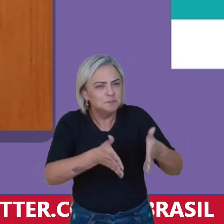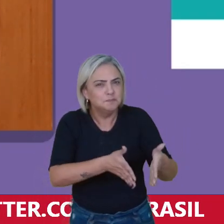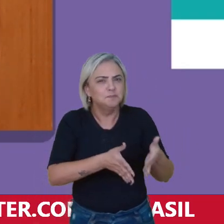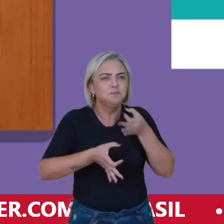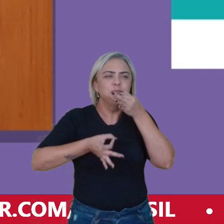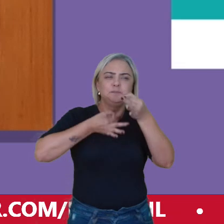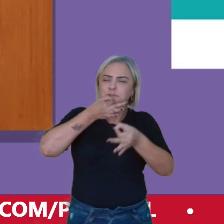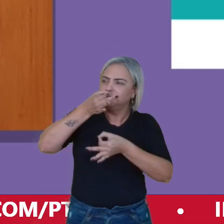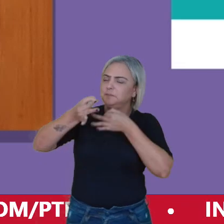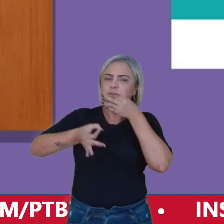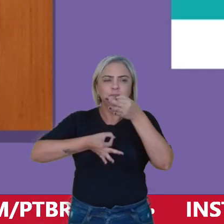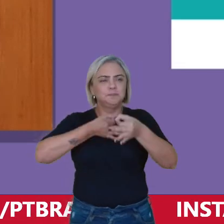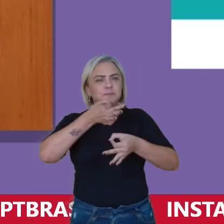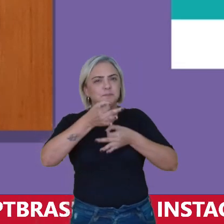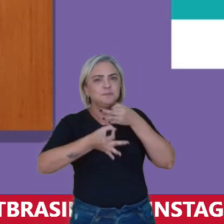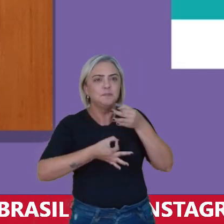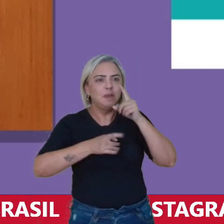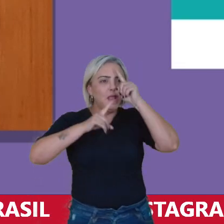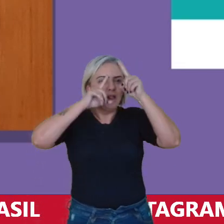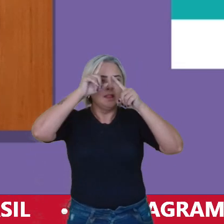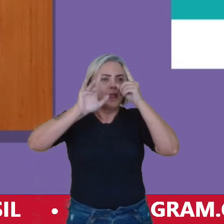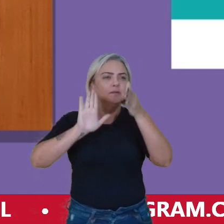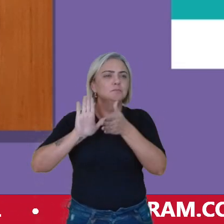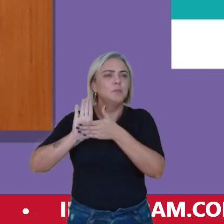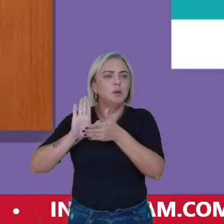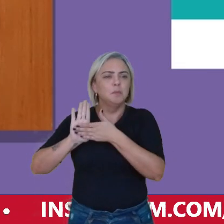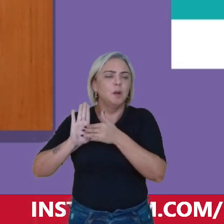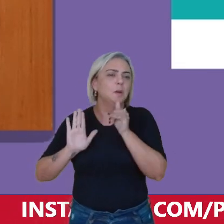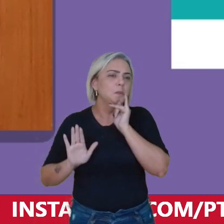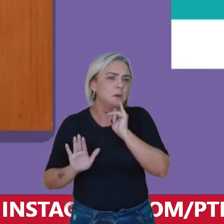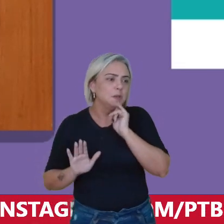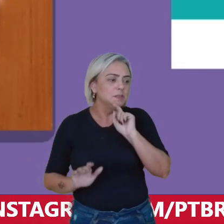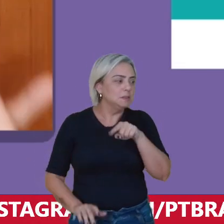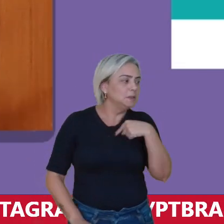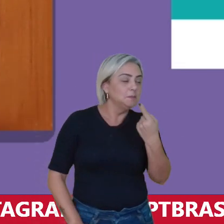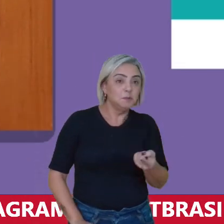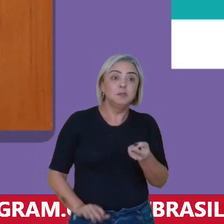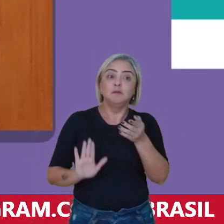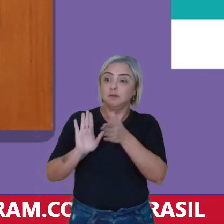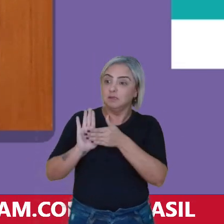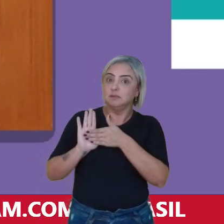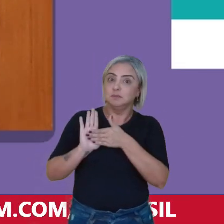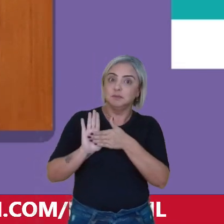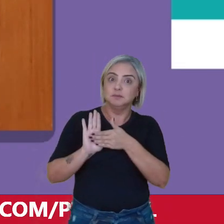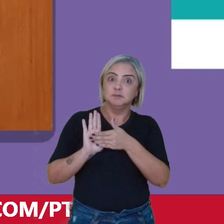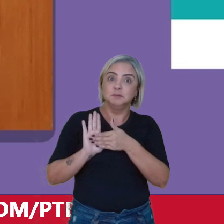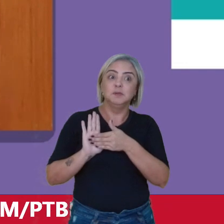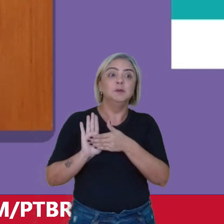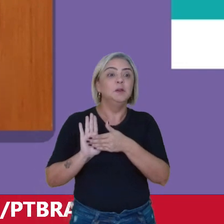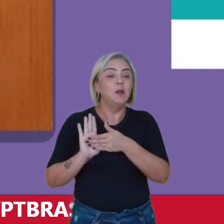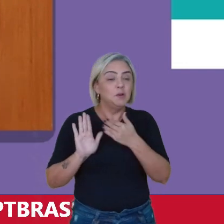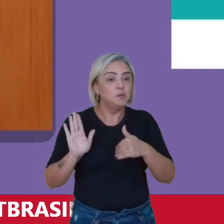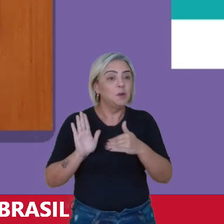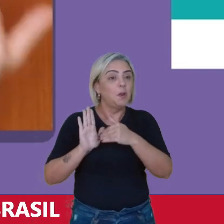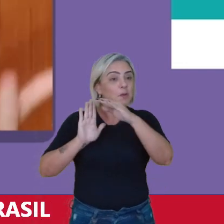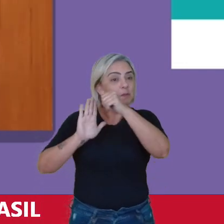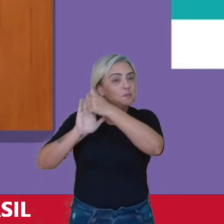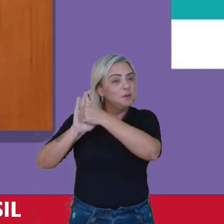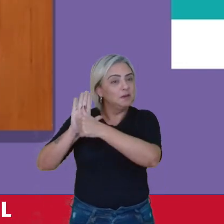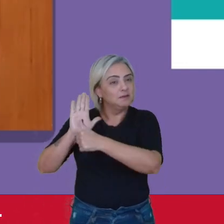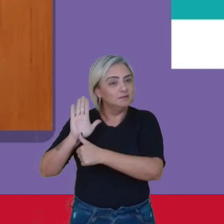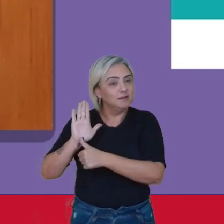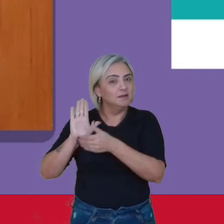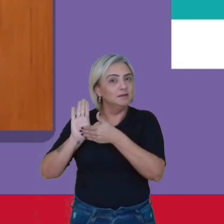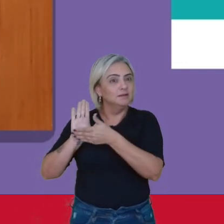participando, colocando uma ideia de proposta, por exemplo, depois viu essa proposta entrar no nosso programa, que estava